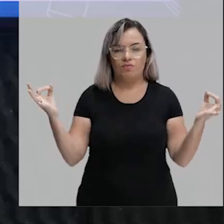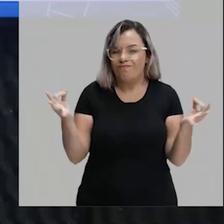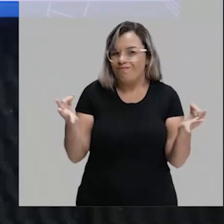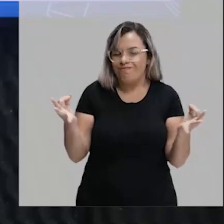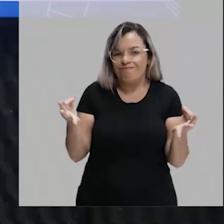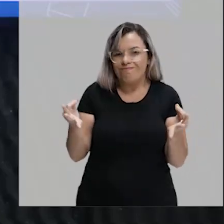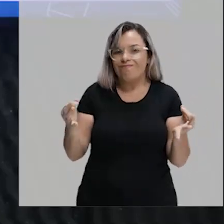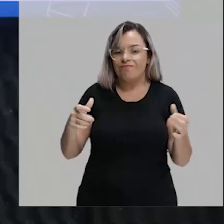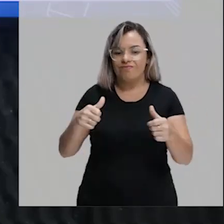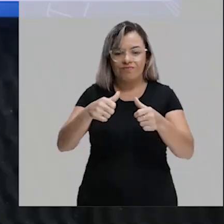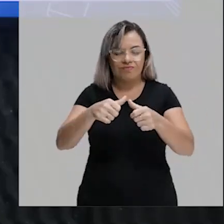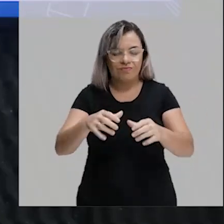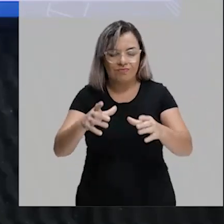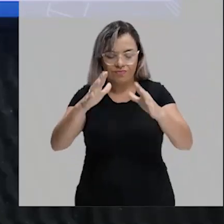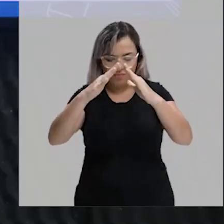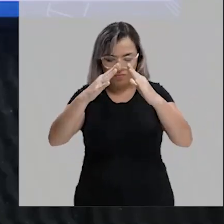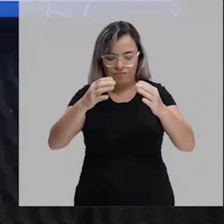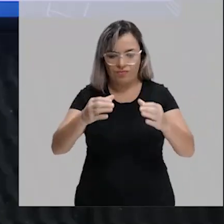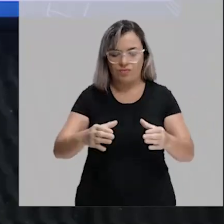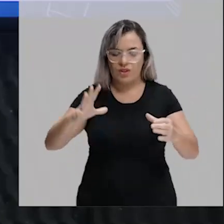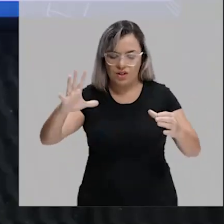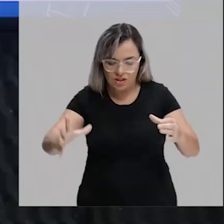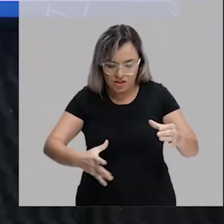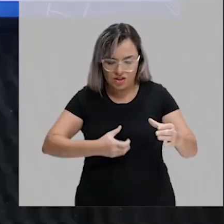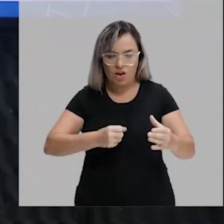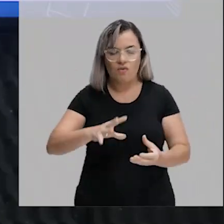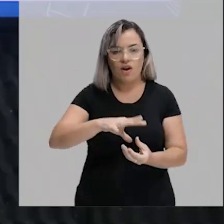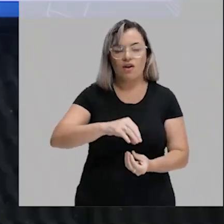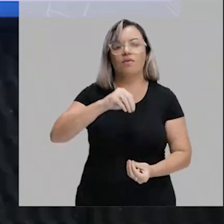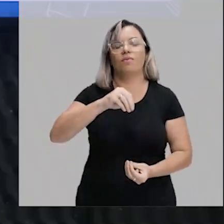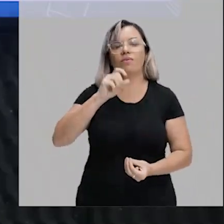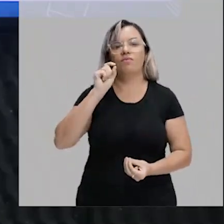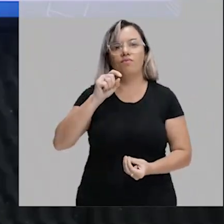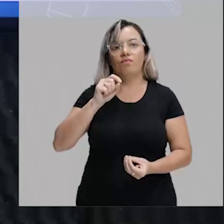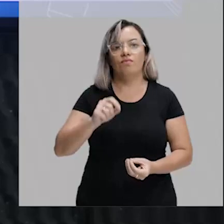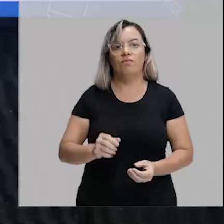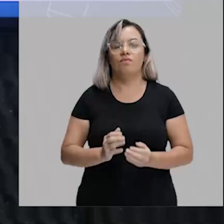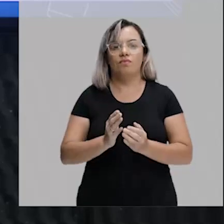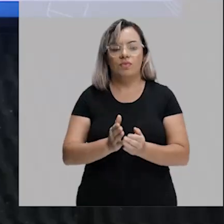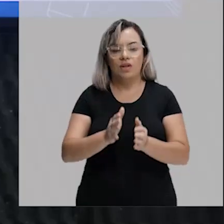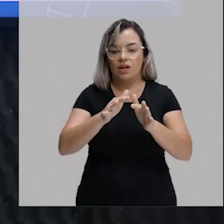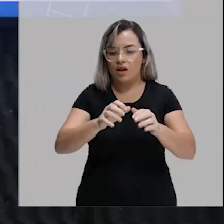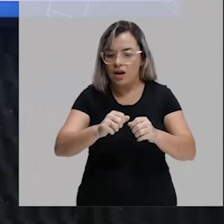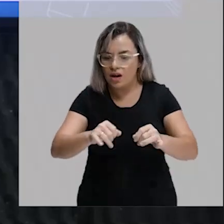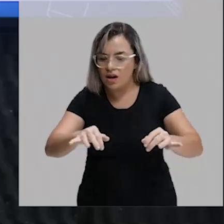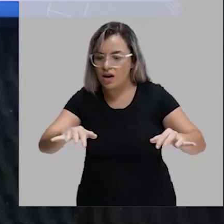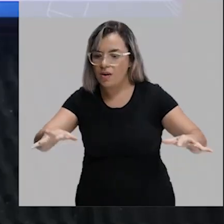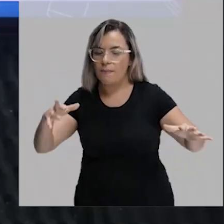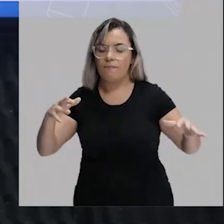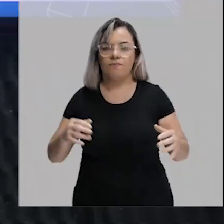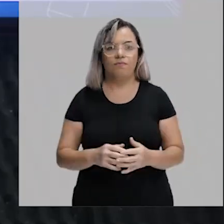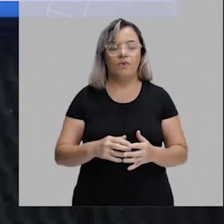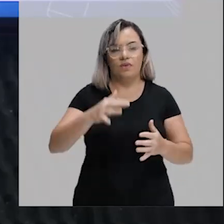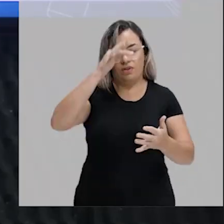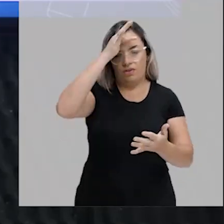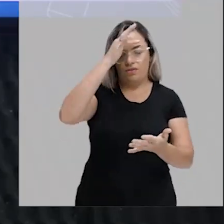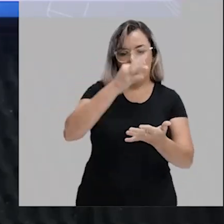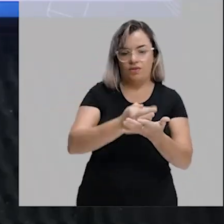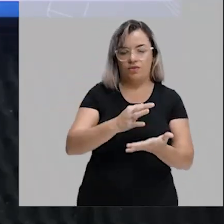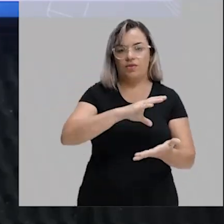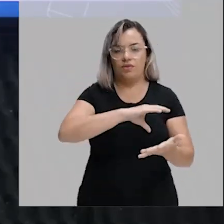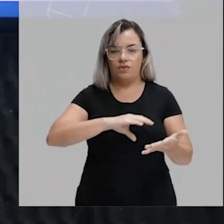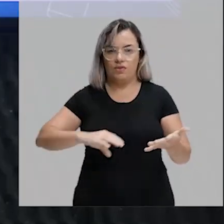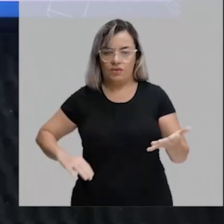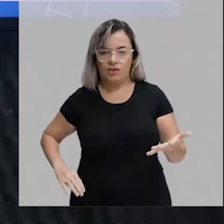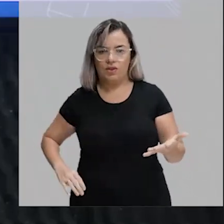uma possibilidade de salvar a alma. E aí a expansão da fé cristã, ela acaba sendo a